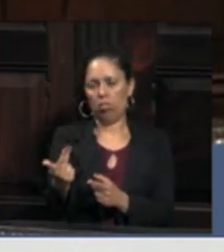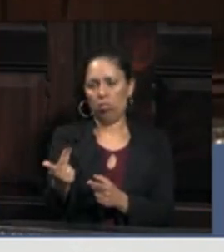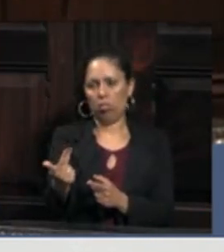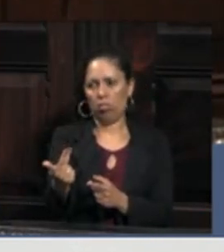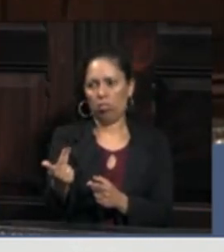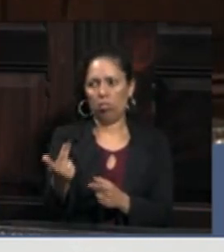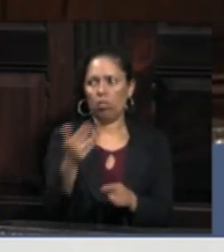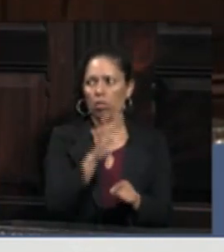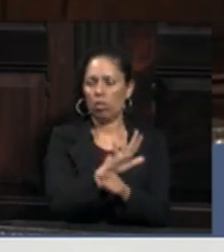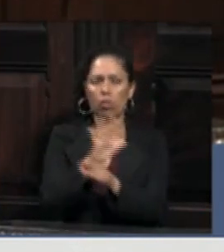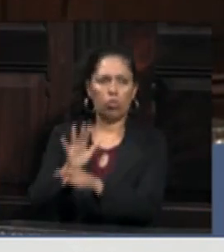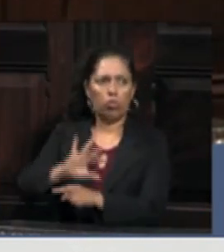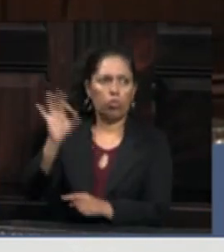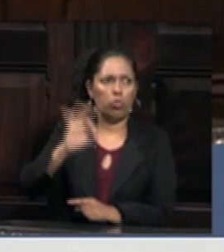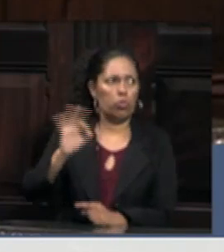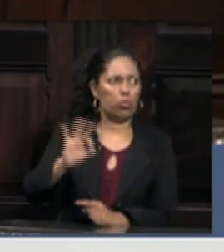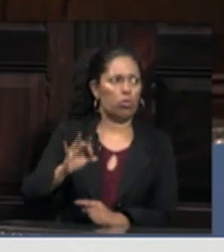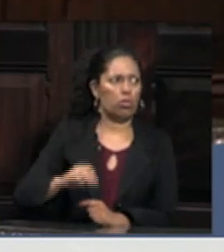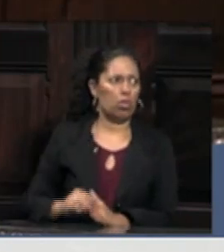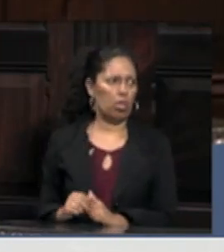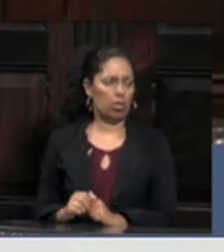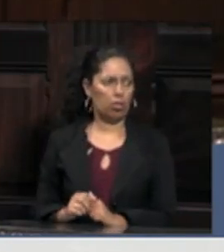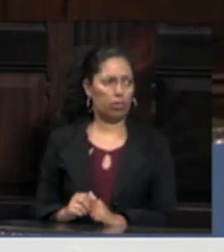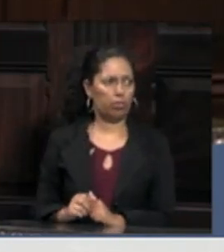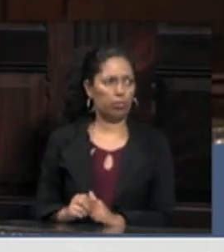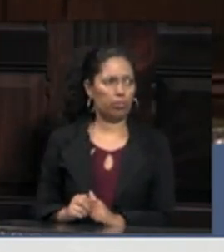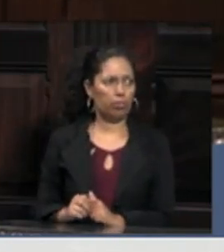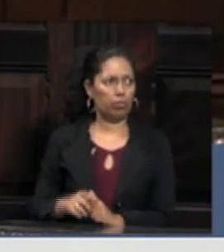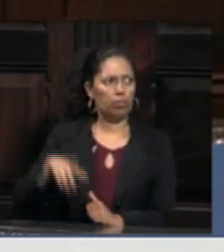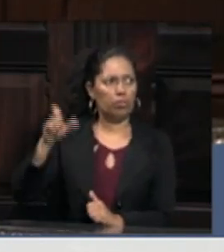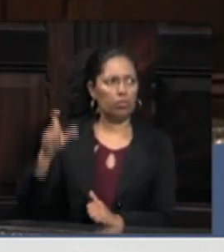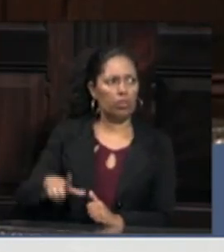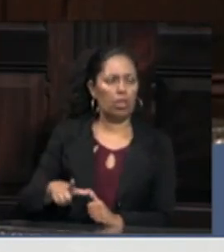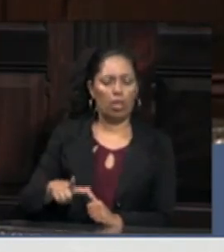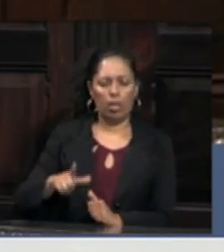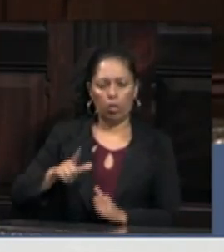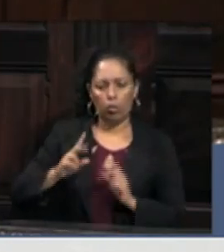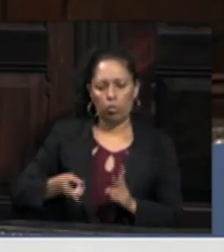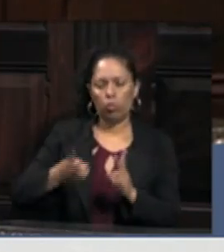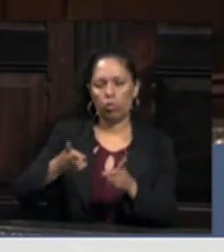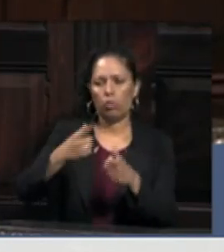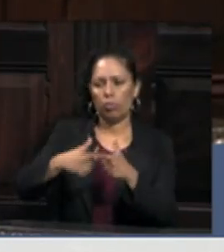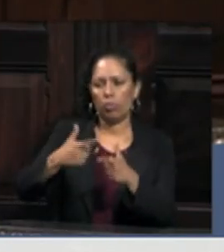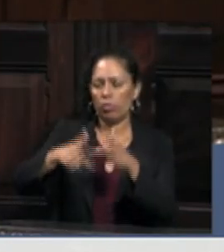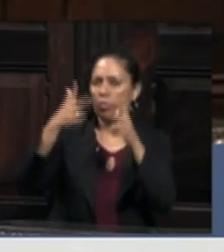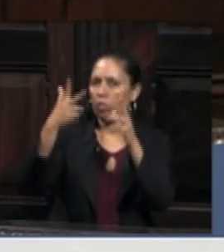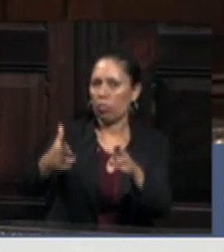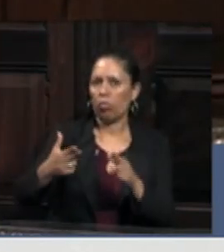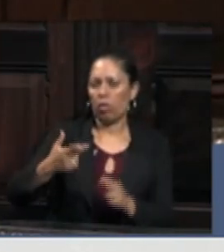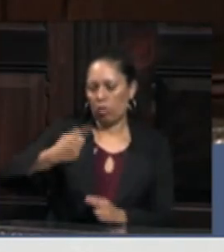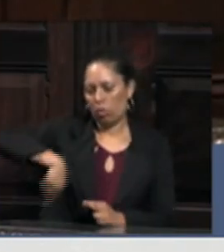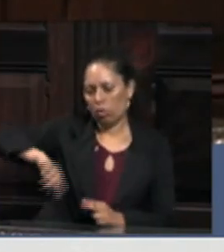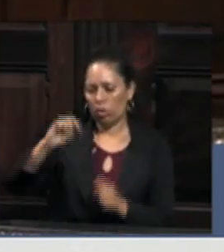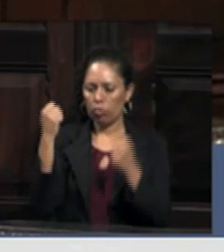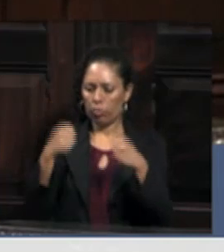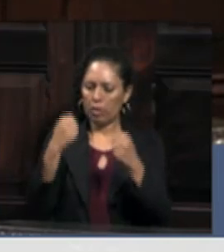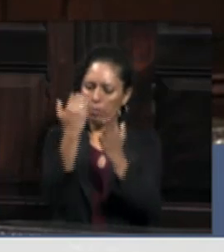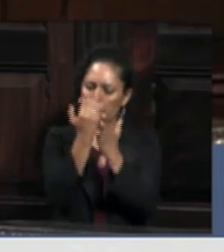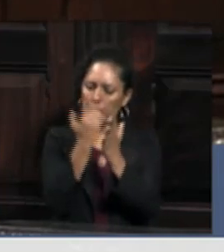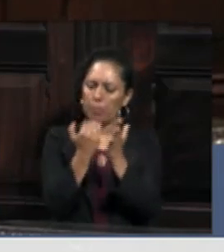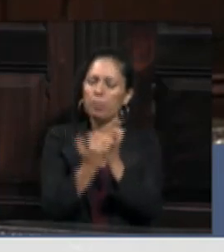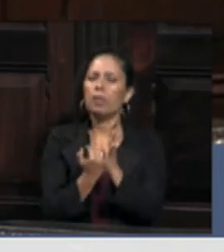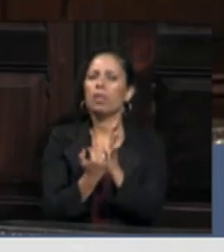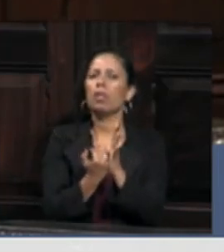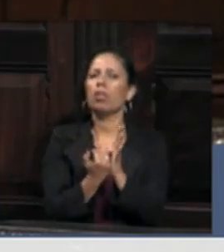impositiva, é a reprodução dos mesmos erros. A gente tem que aprovar essa lei orçamentária